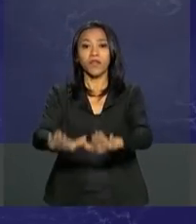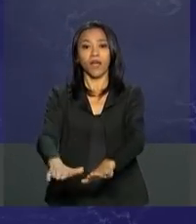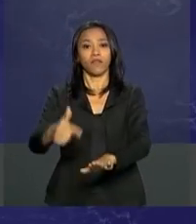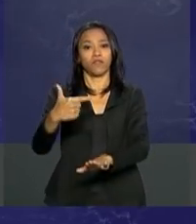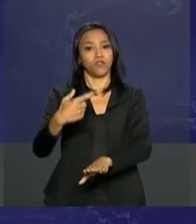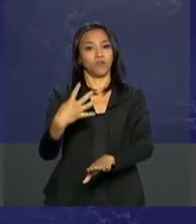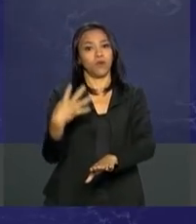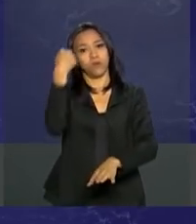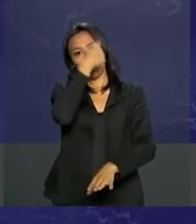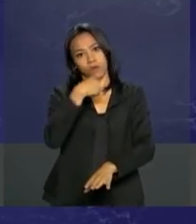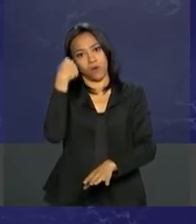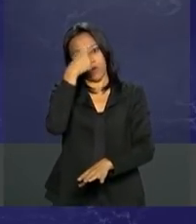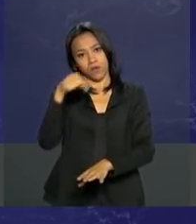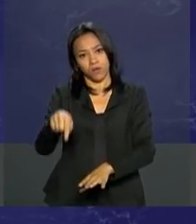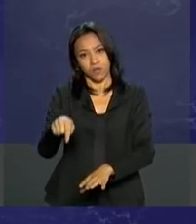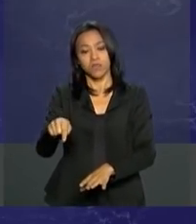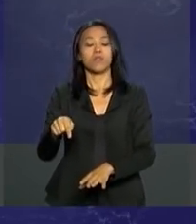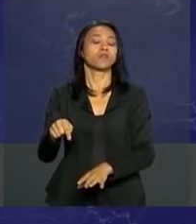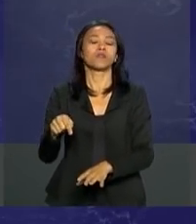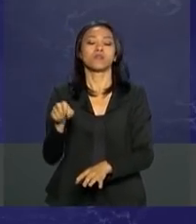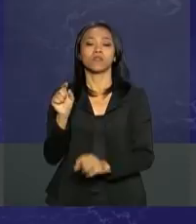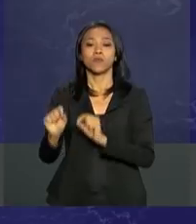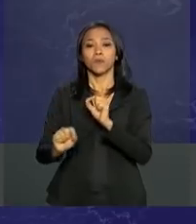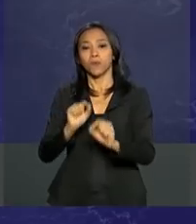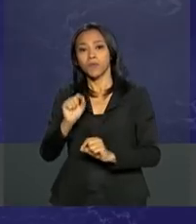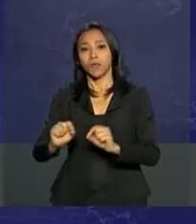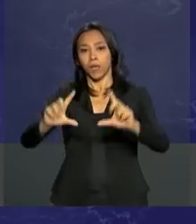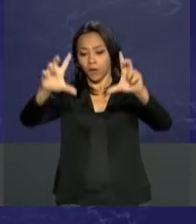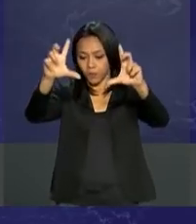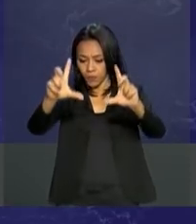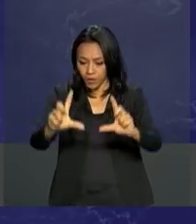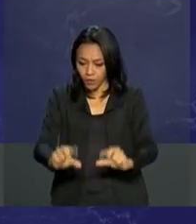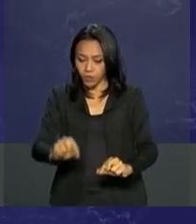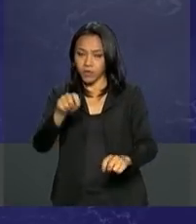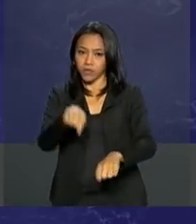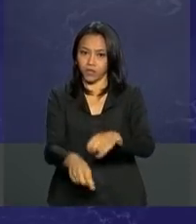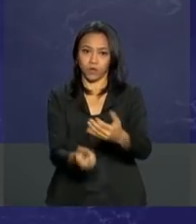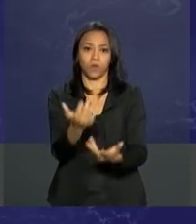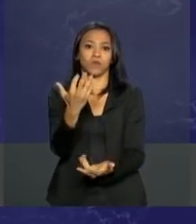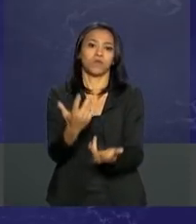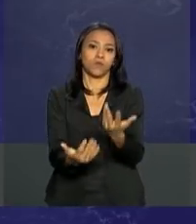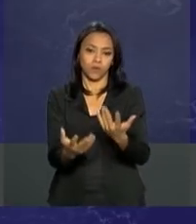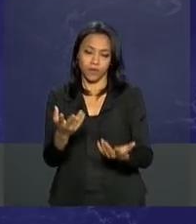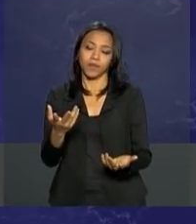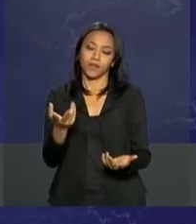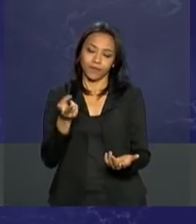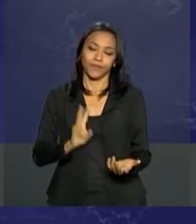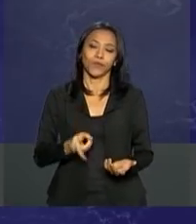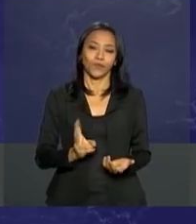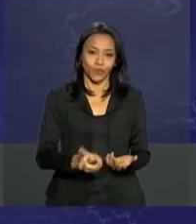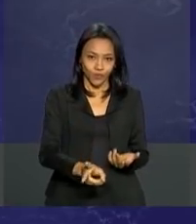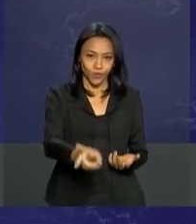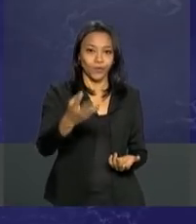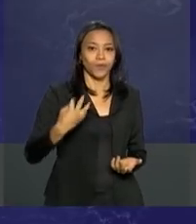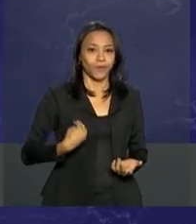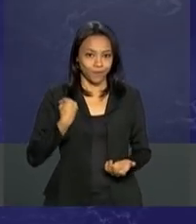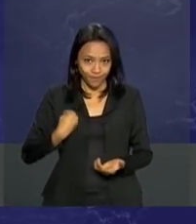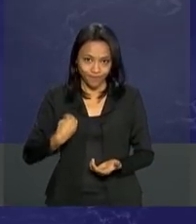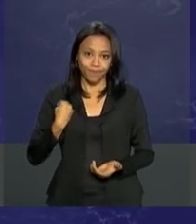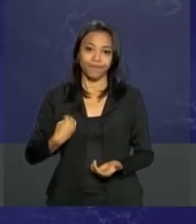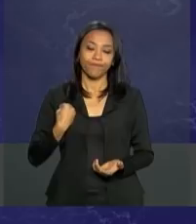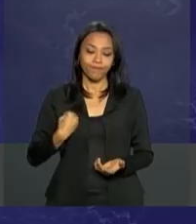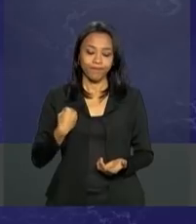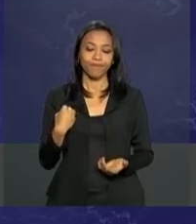nesses nesse processo de de extinção desses pequenos pontos que ainda então reunindo e ainda